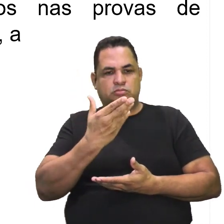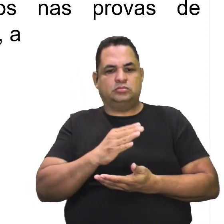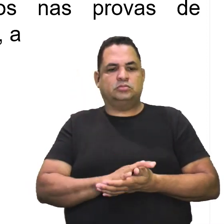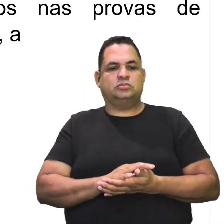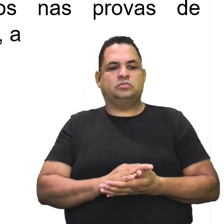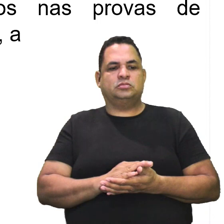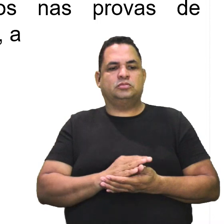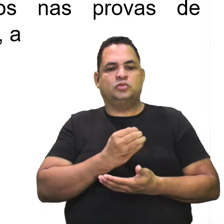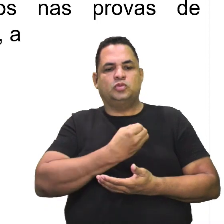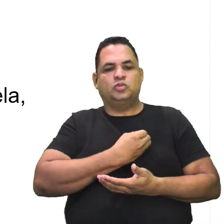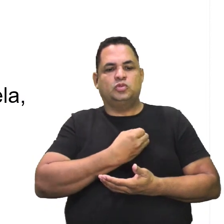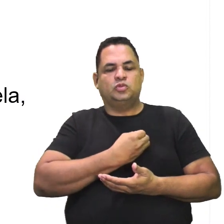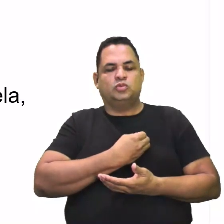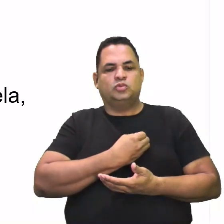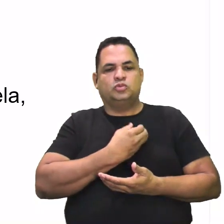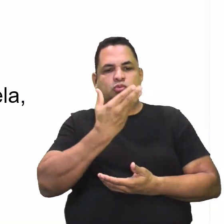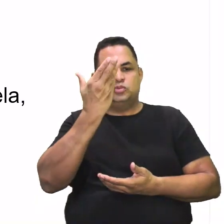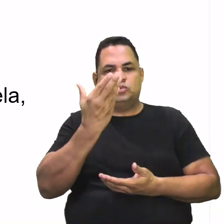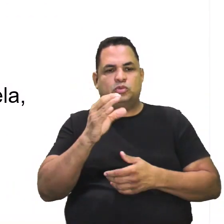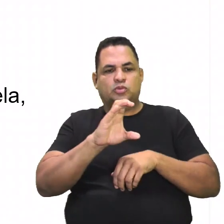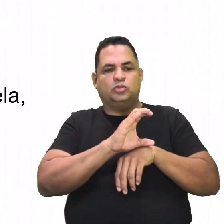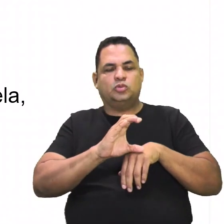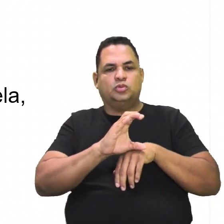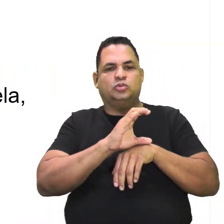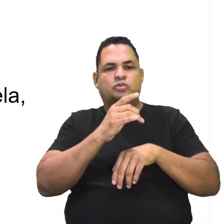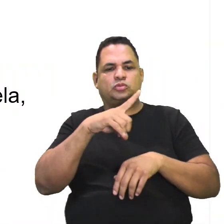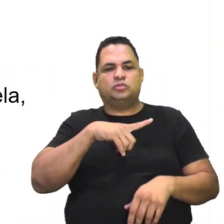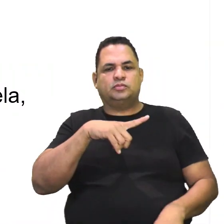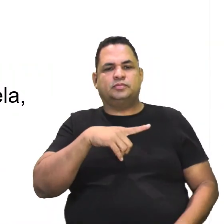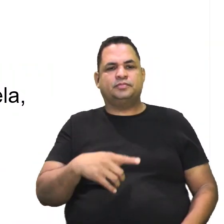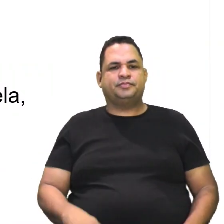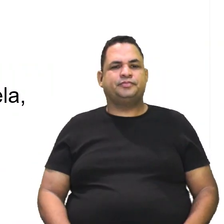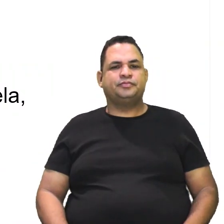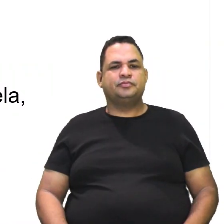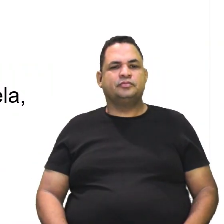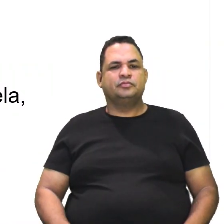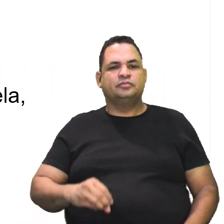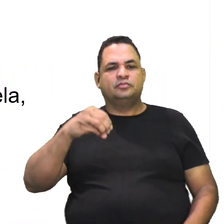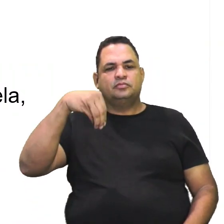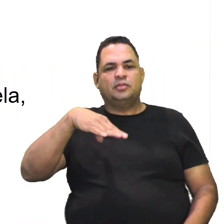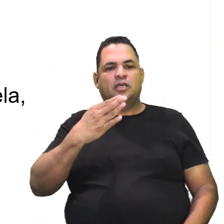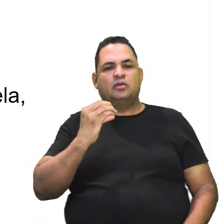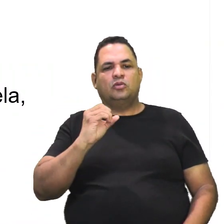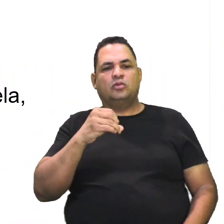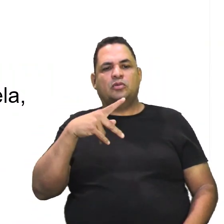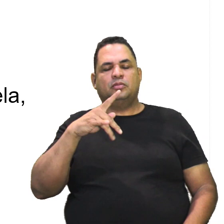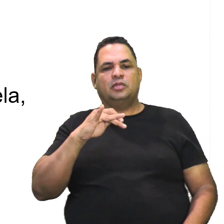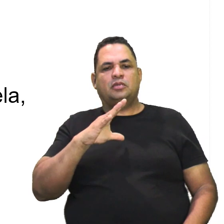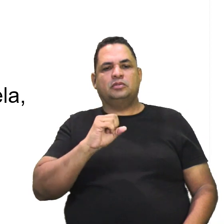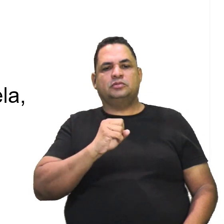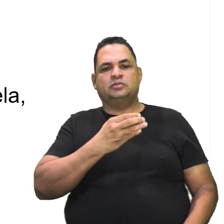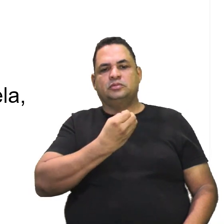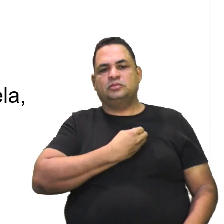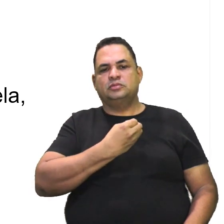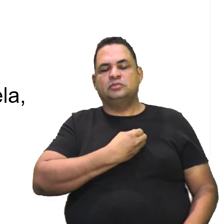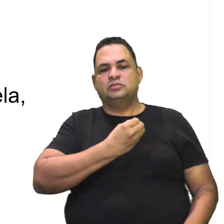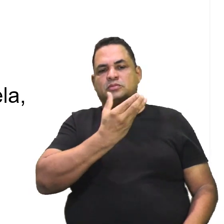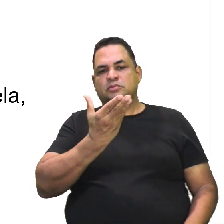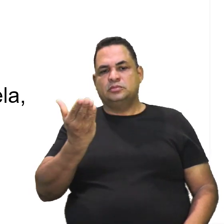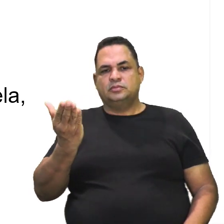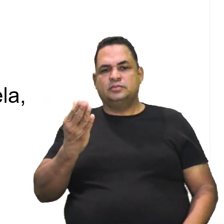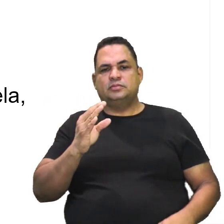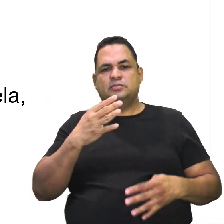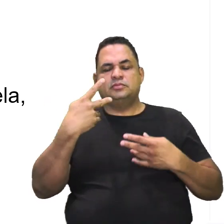Dados os candidatos no concurso, aí tem lá o Marco e o Paulo, os pontos, né,